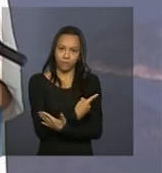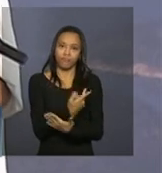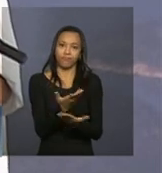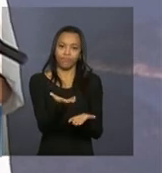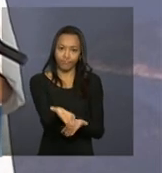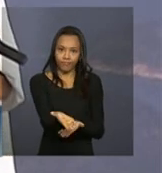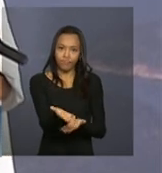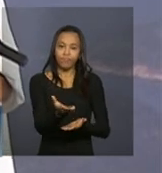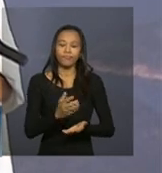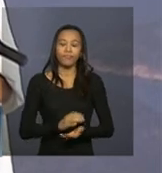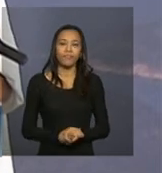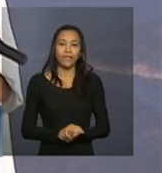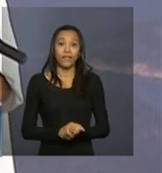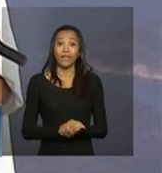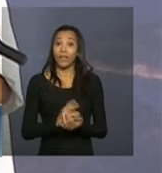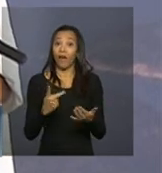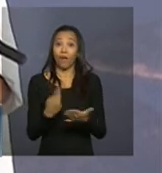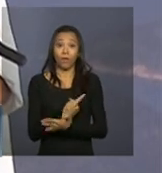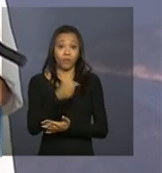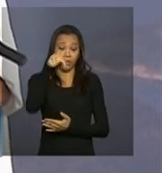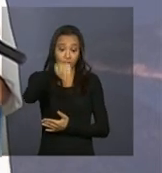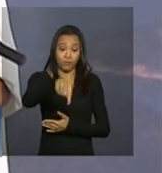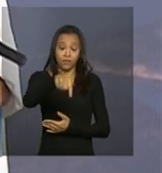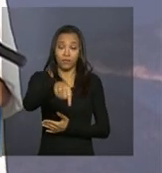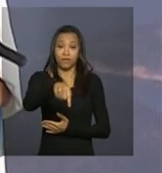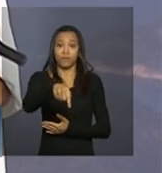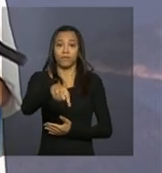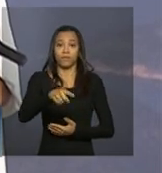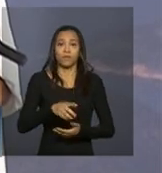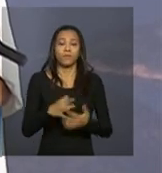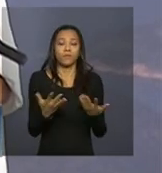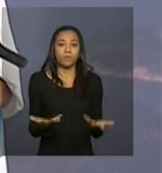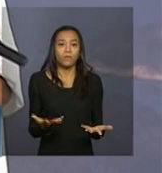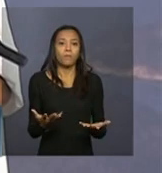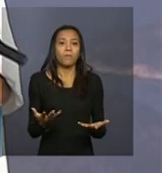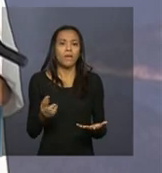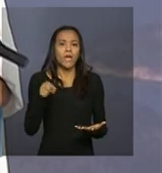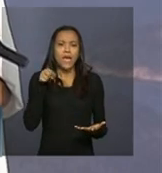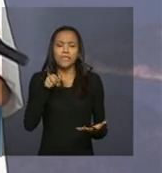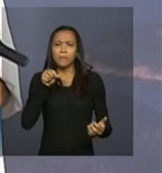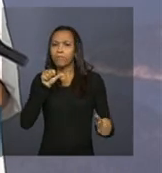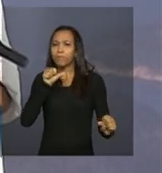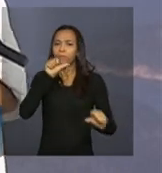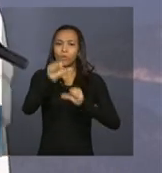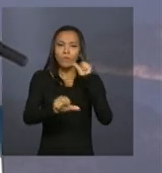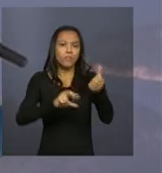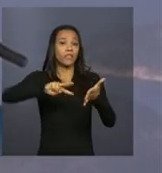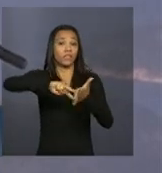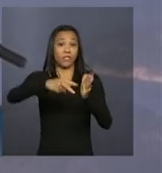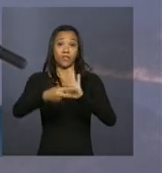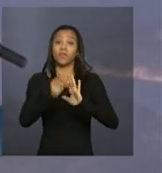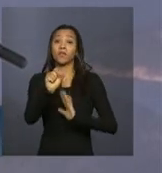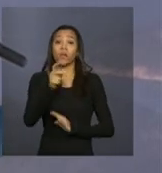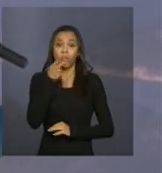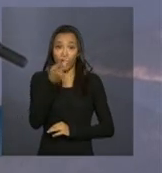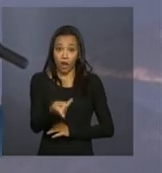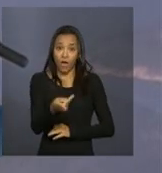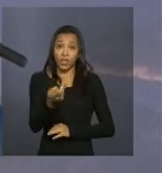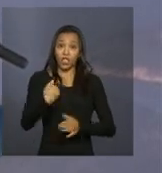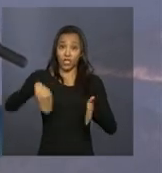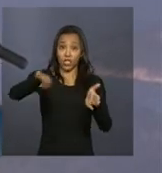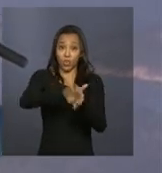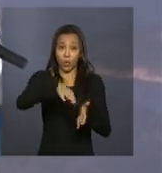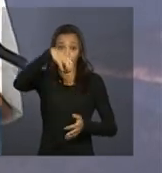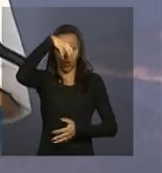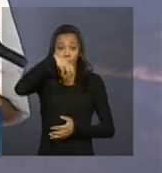homenageando um pouco mais pelos engarrafamentos que o Pezão. E essa transformação, presidenta, significa dizer que aonde chegou a família imperial